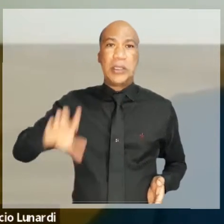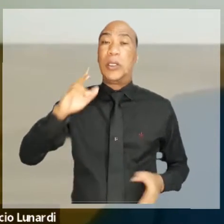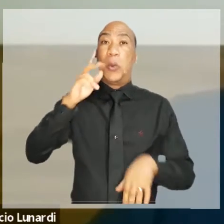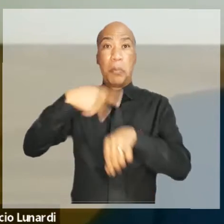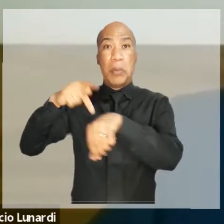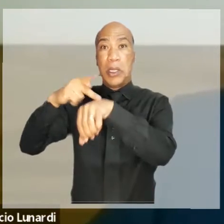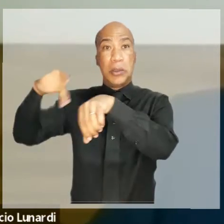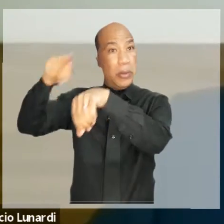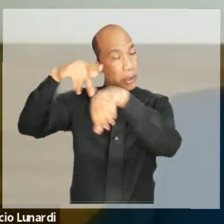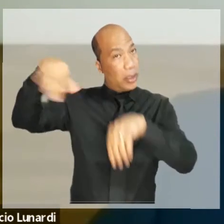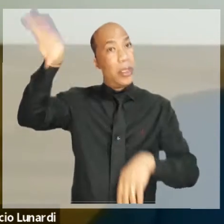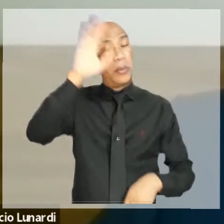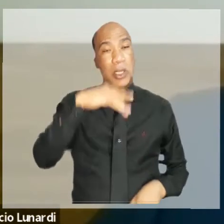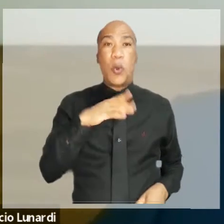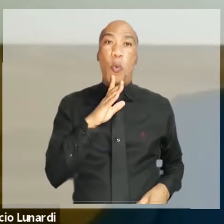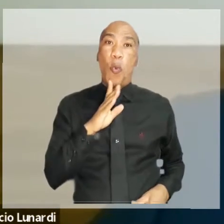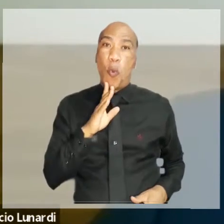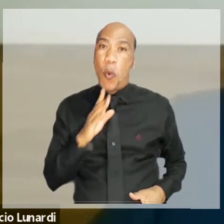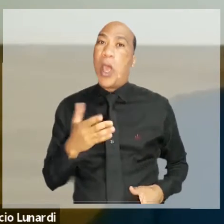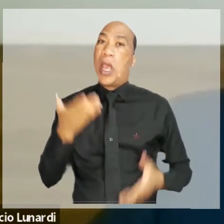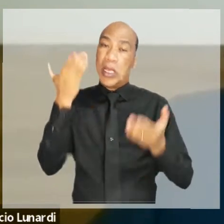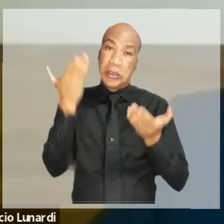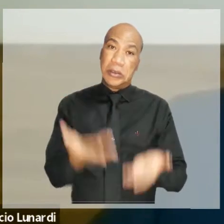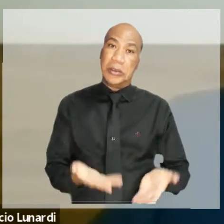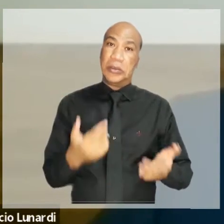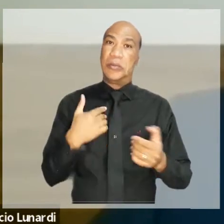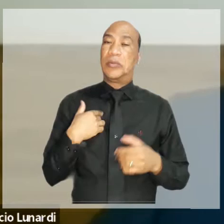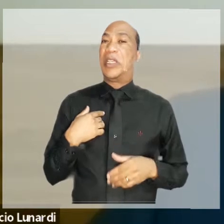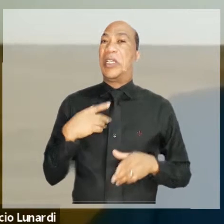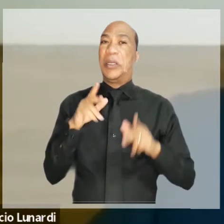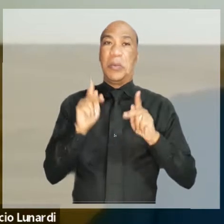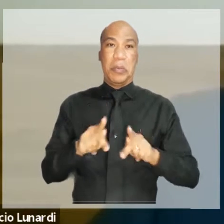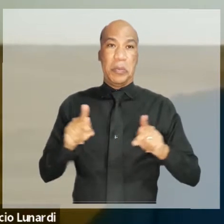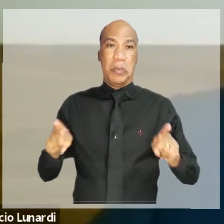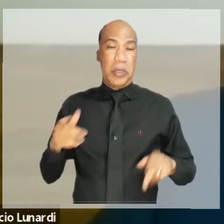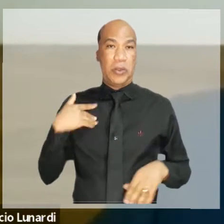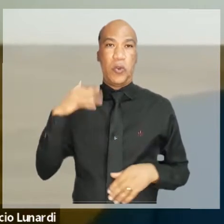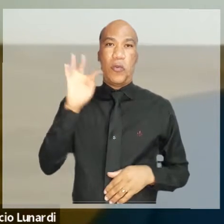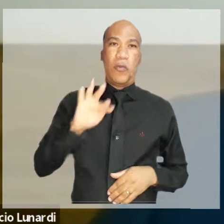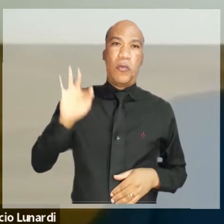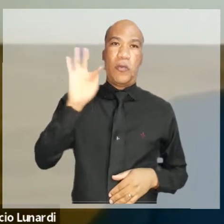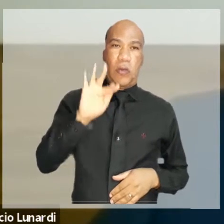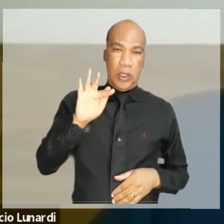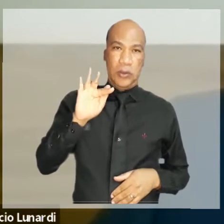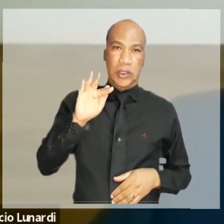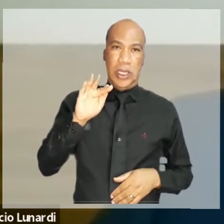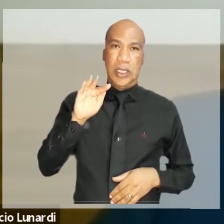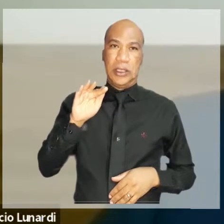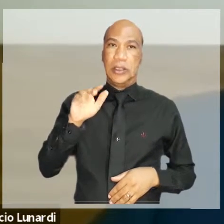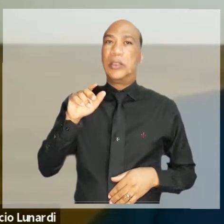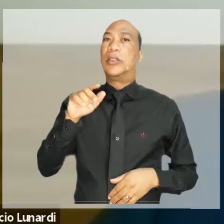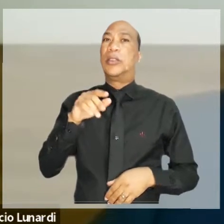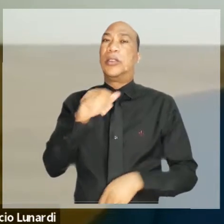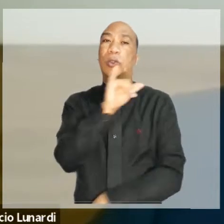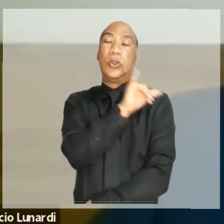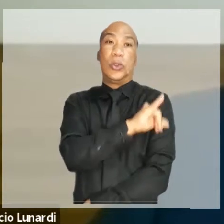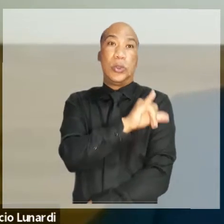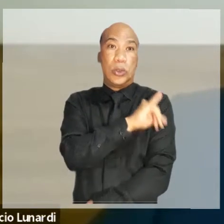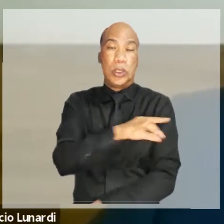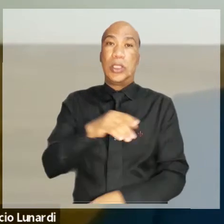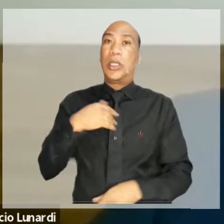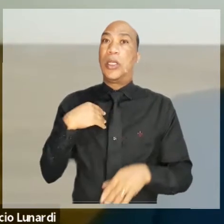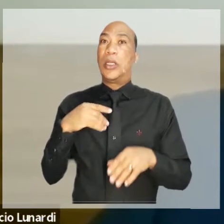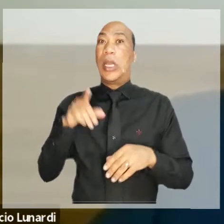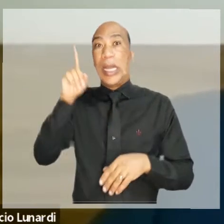como tecnologia, mídia e propriedade intelectual. É professor da Universidade Estadual do Rio de Janeiro, na Columbia University,